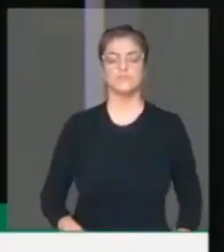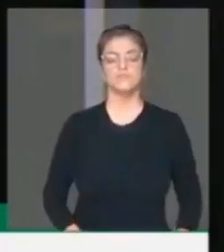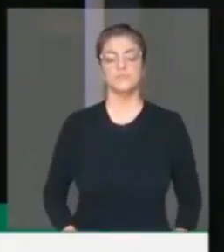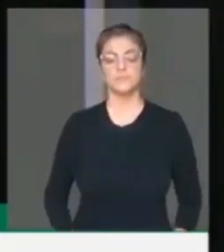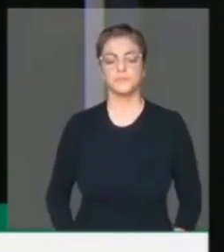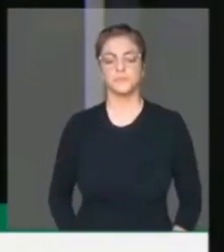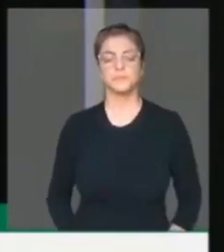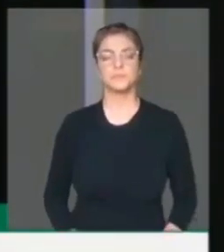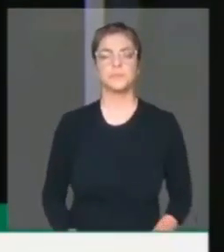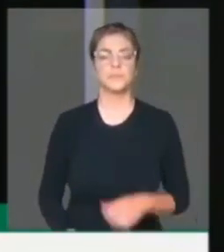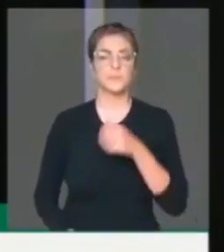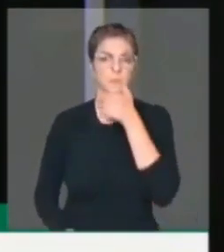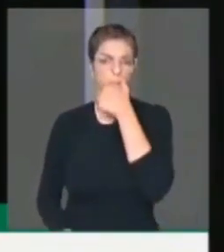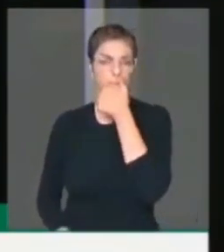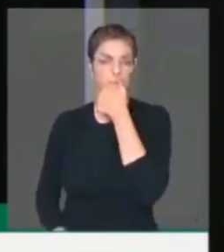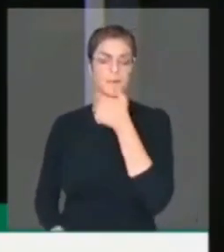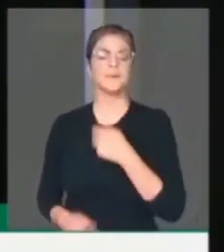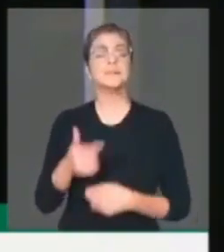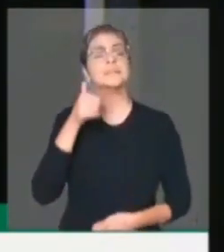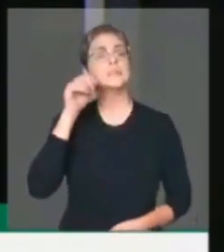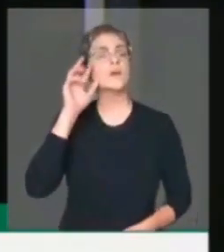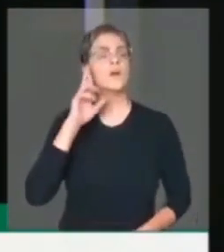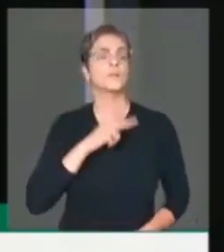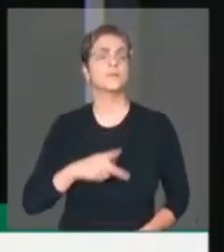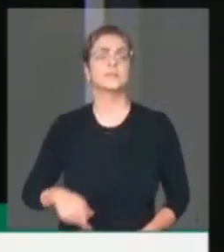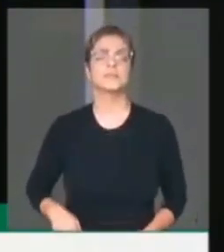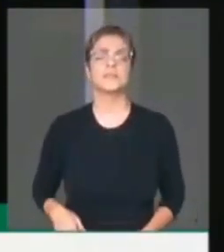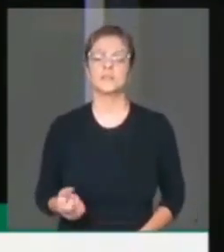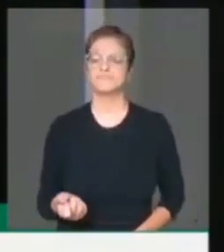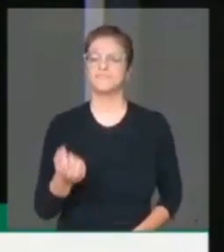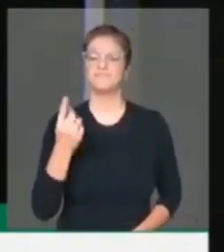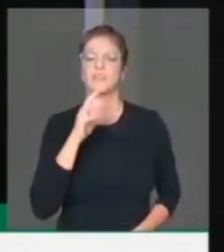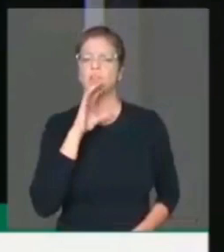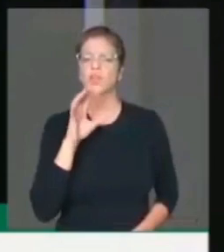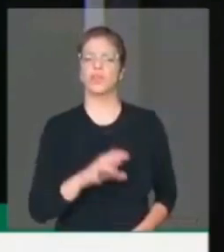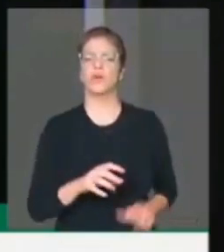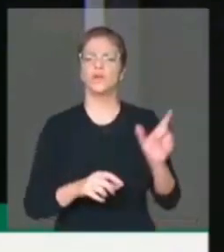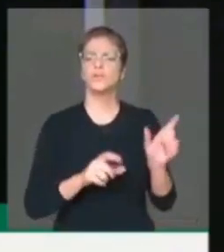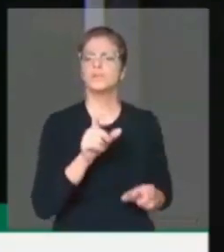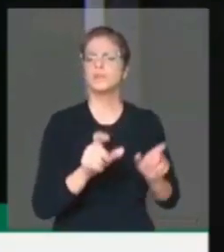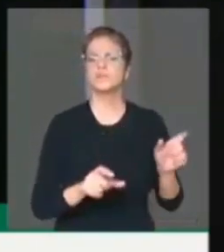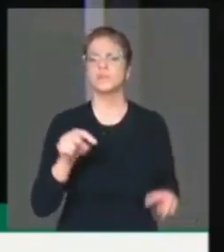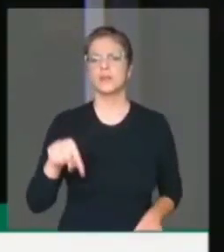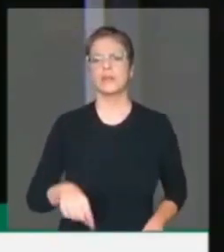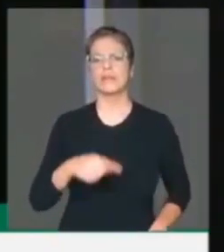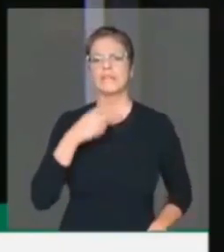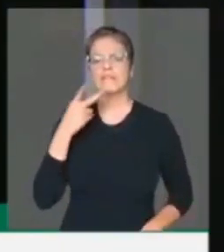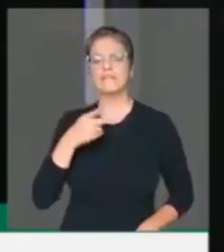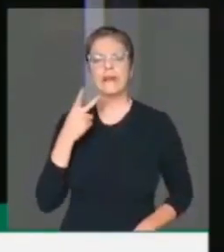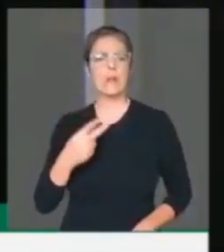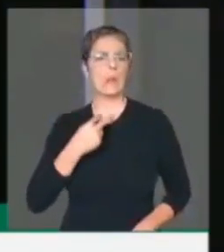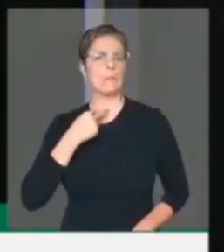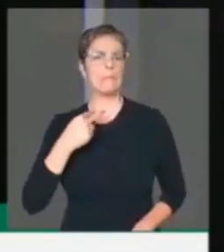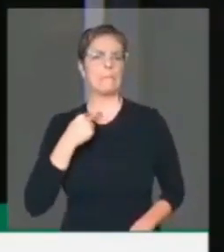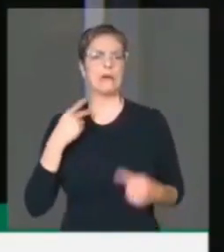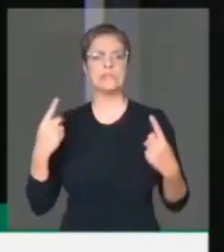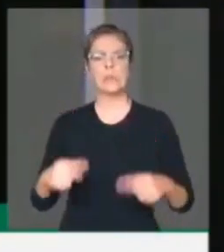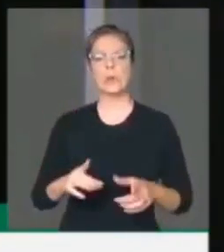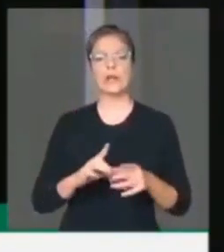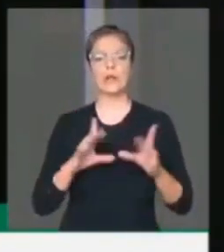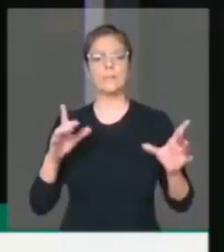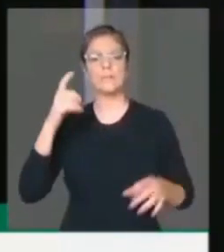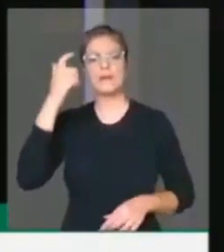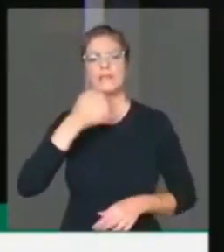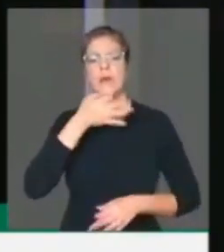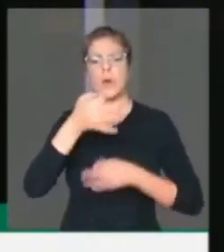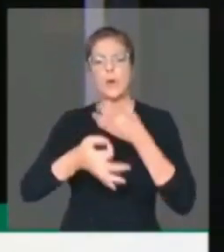Senhor presidente, é nojento ouvirmos aqui deputados que alegam que não se pode violar a liberdade de expressão, que a